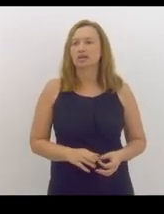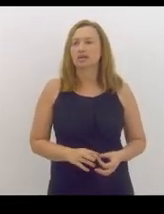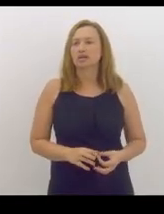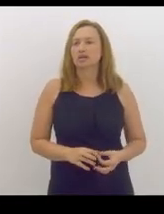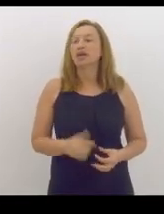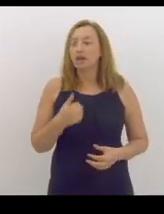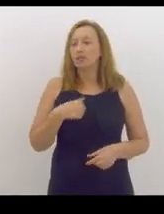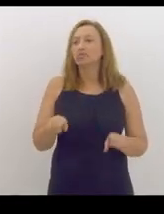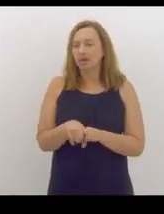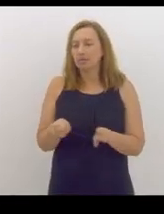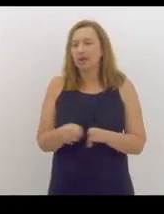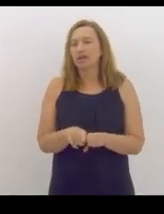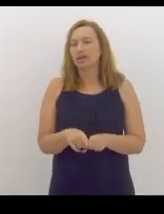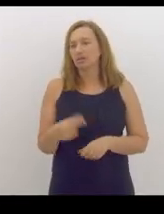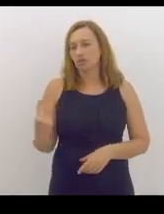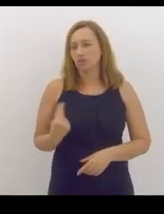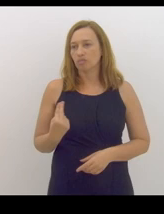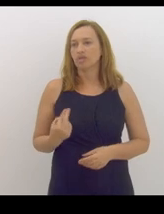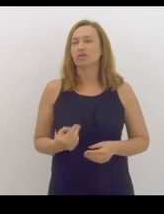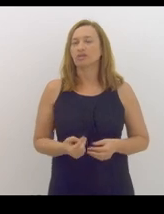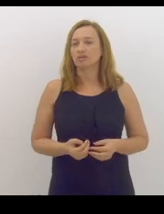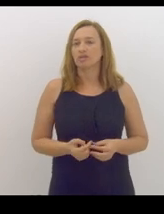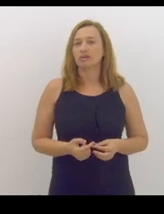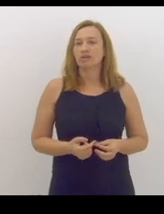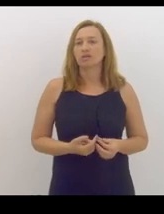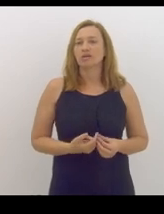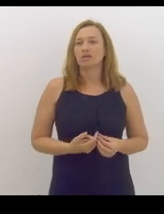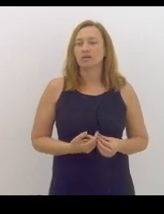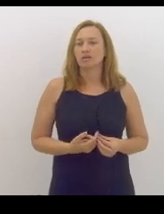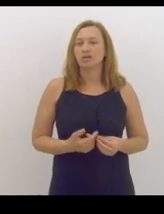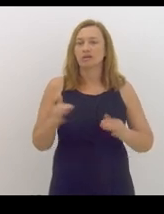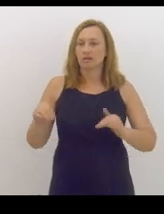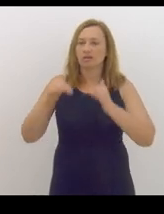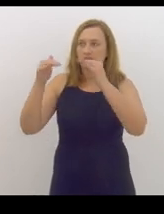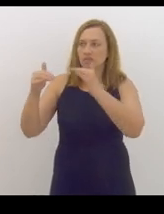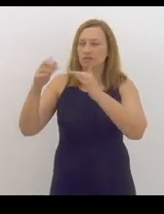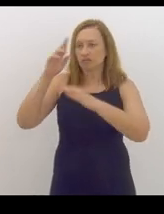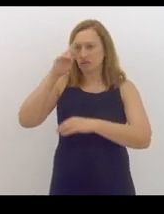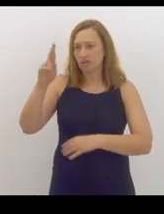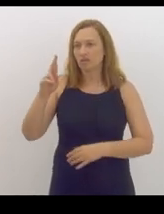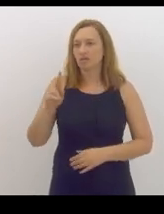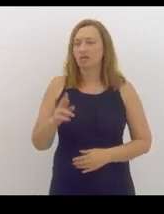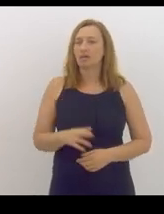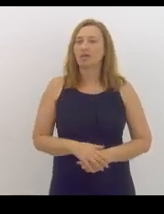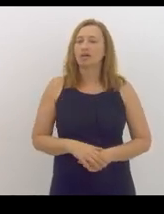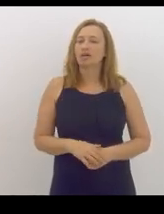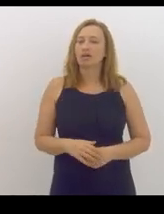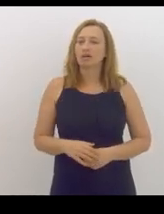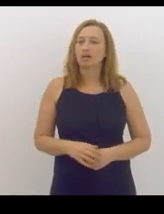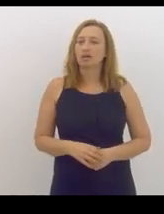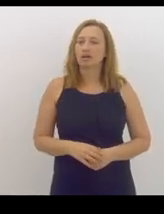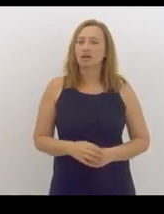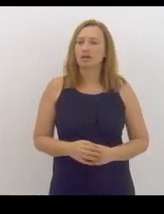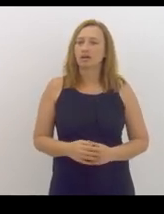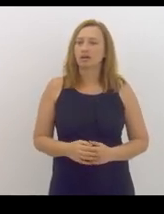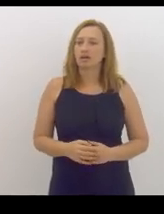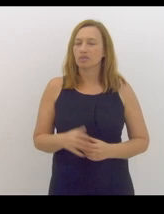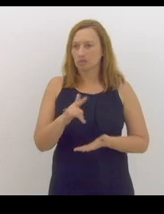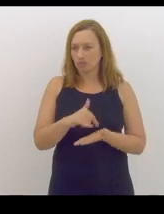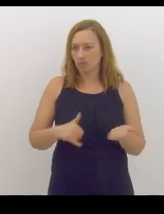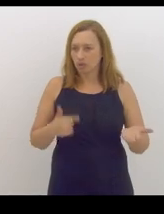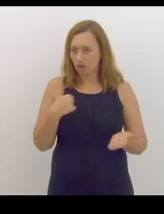também a coautoria, visto que Vossa Excelência é coautora daquele meu documento que eu